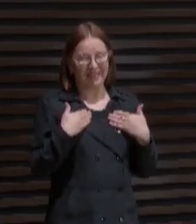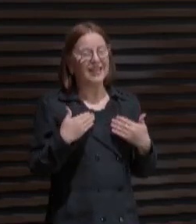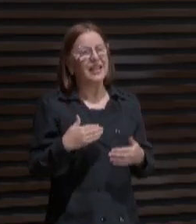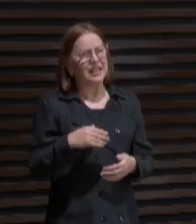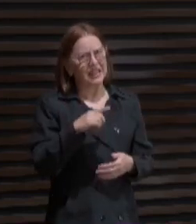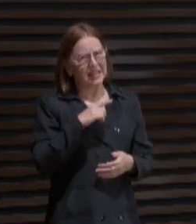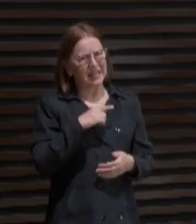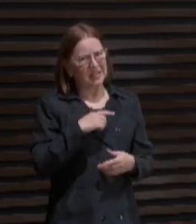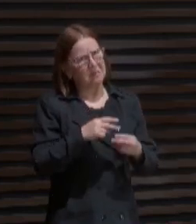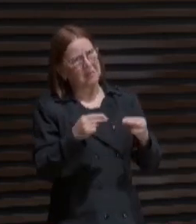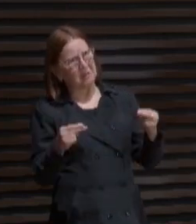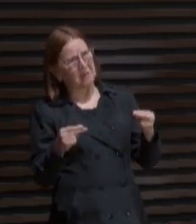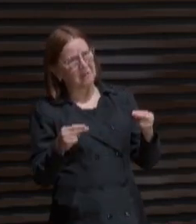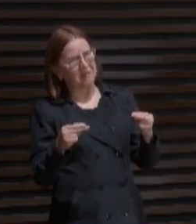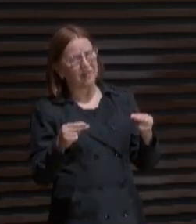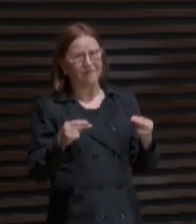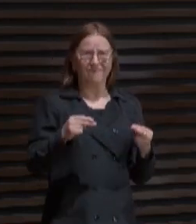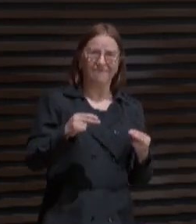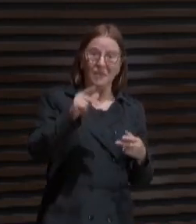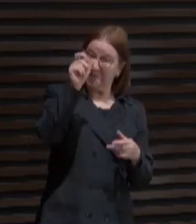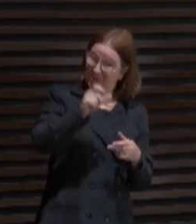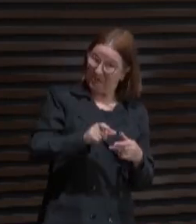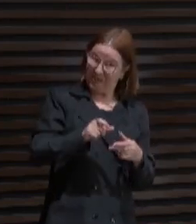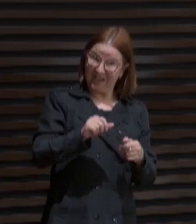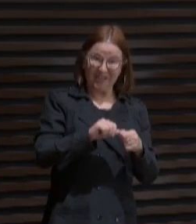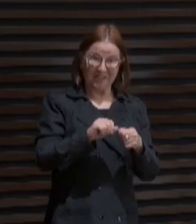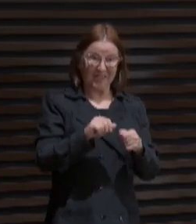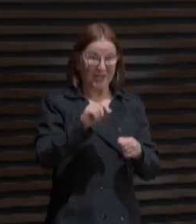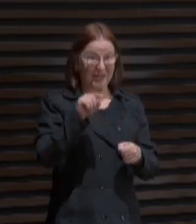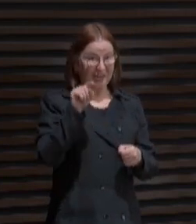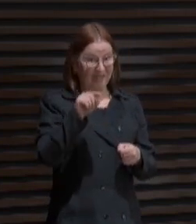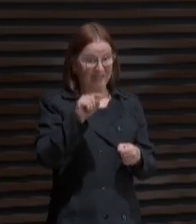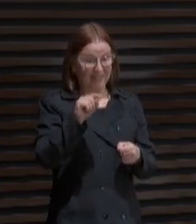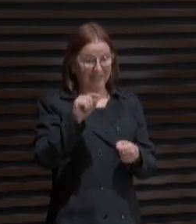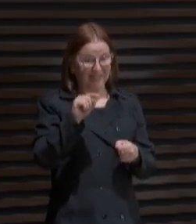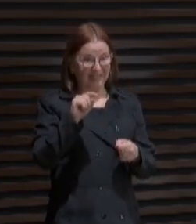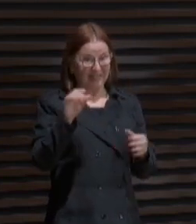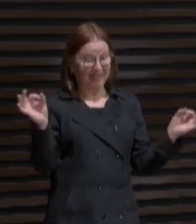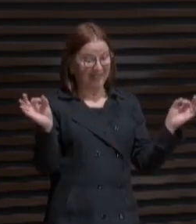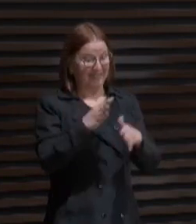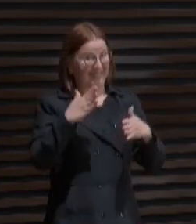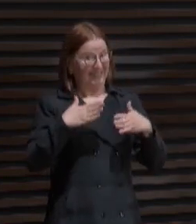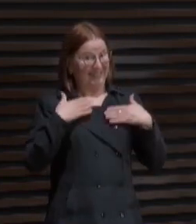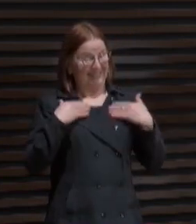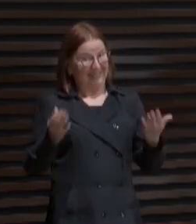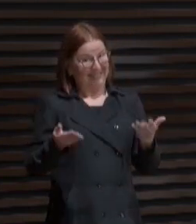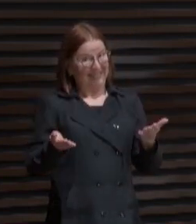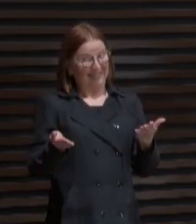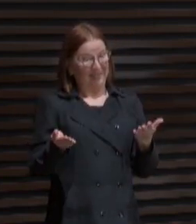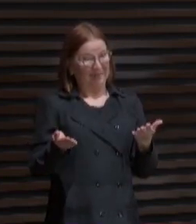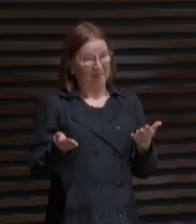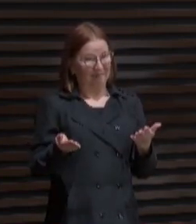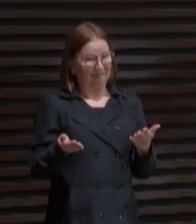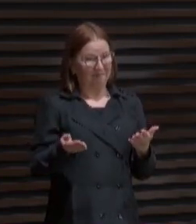estourar de entusiasmo? Entre as mazelas e os sorrisos da caminhada, há algum motivo